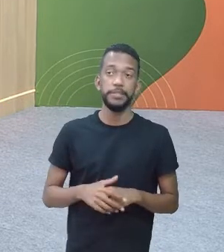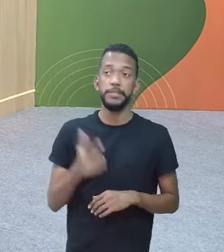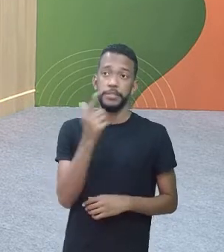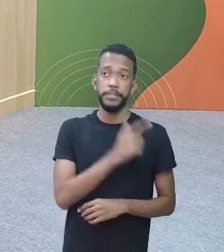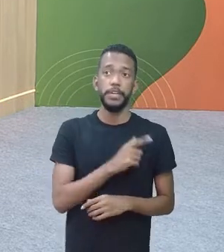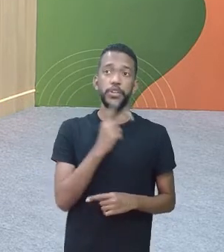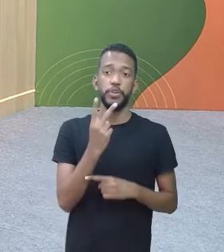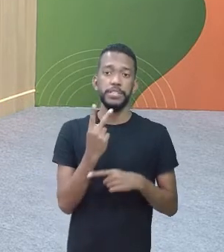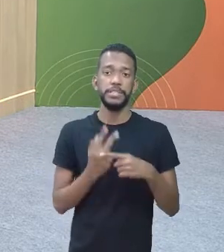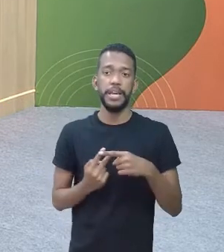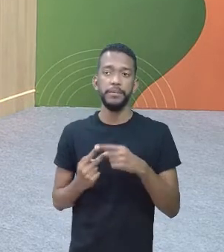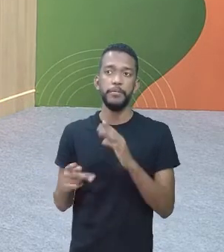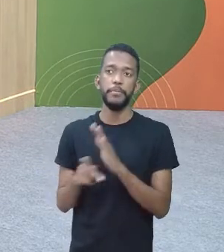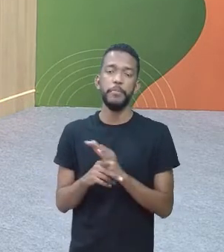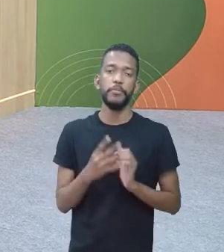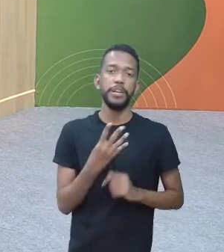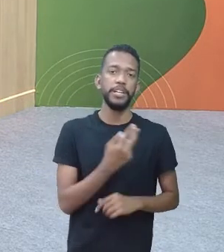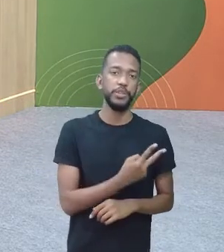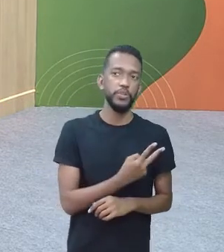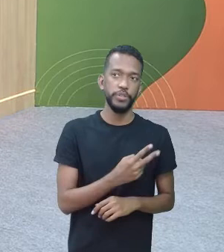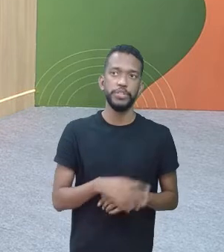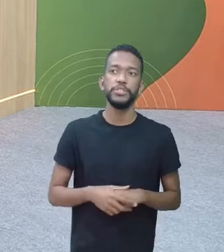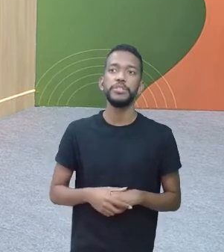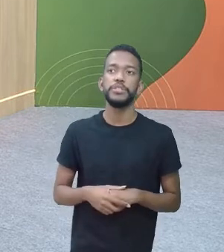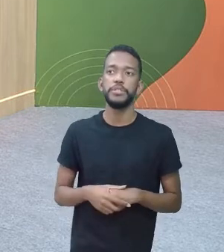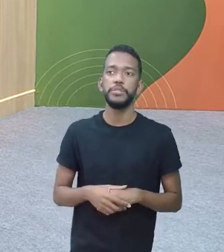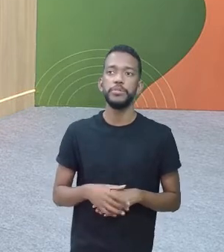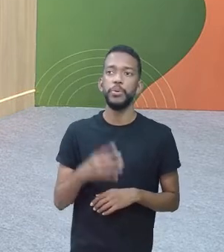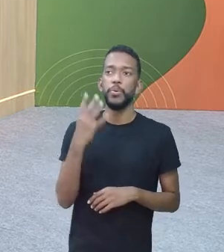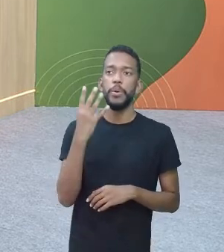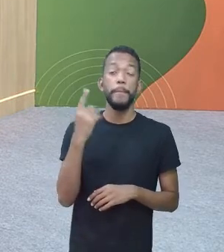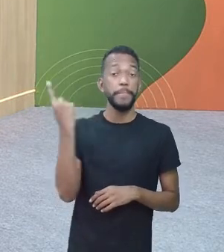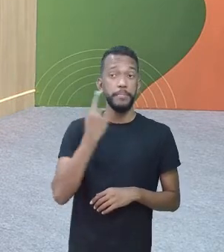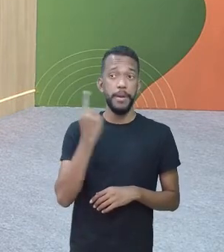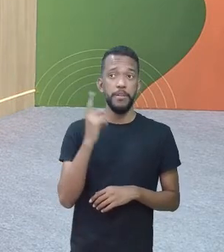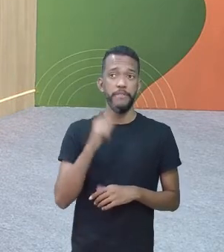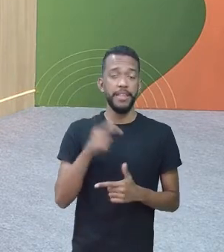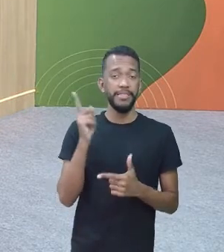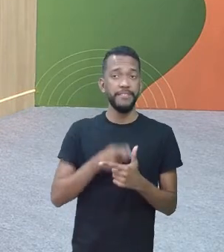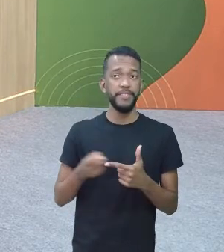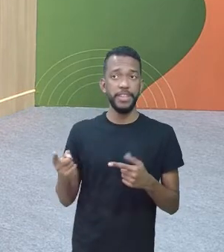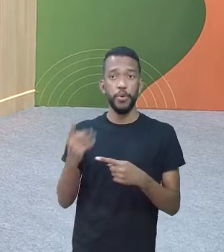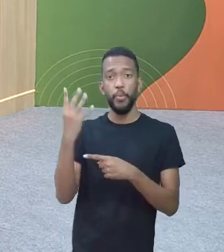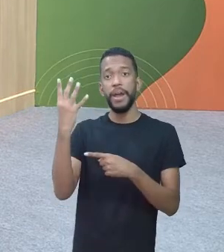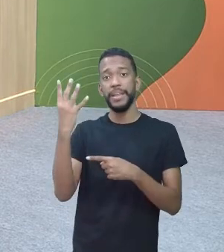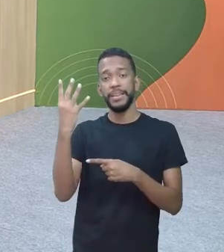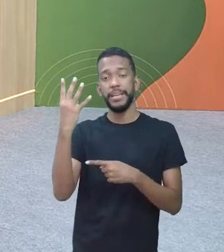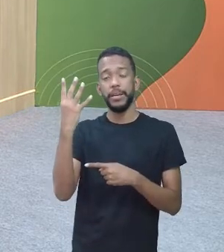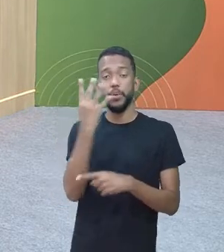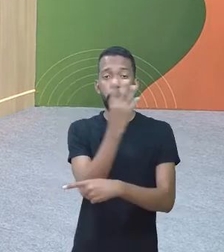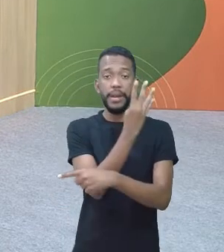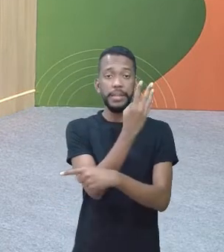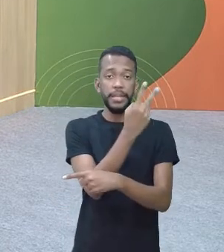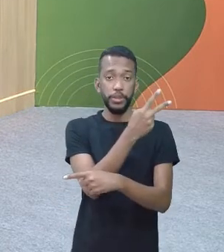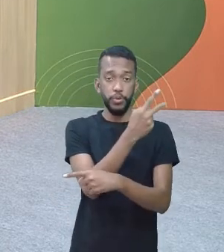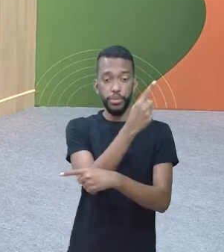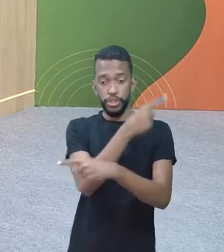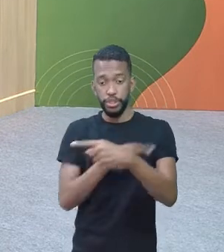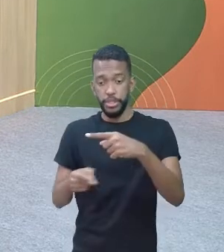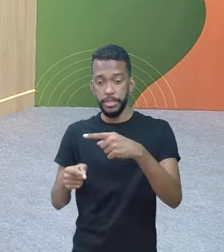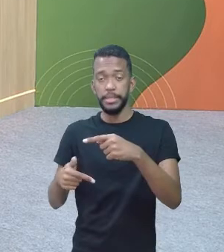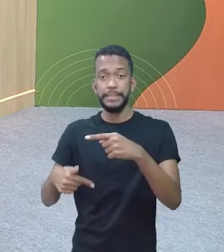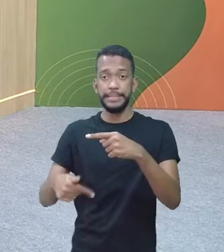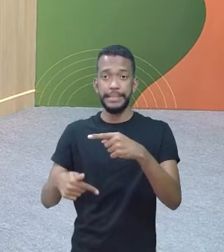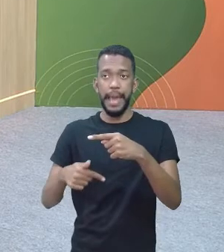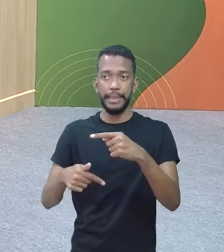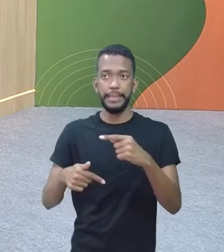de 42. Quanto que vai dar isso, hein? Primeiro a gente vai dividir pelo 7 e vai achar uma parte, né?